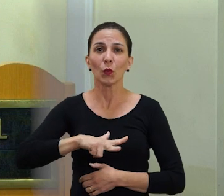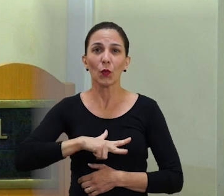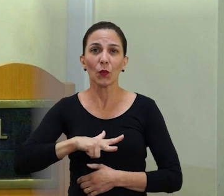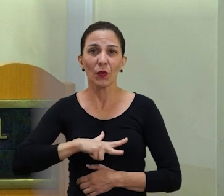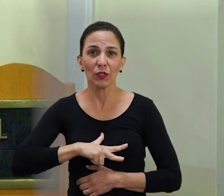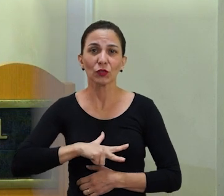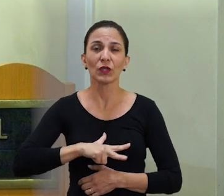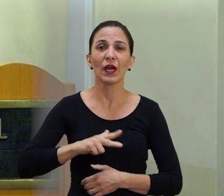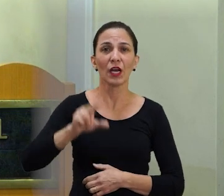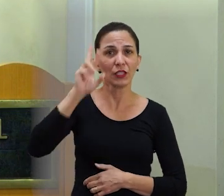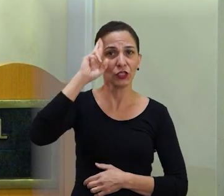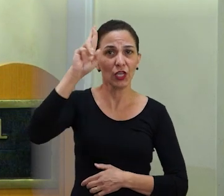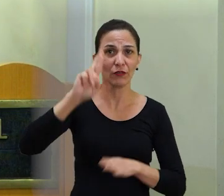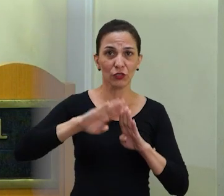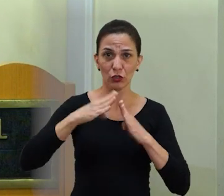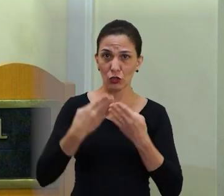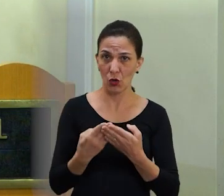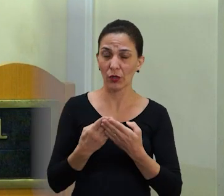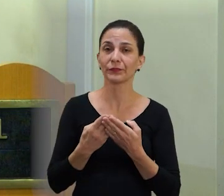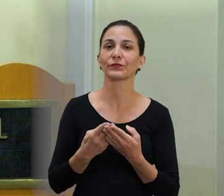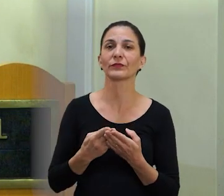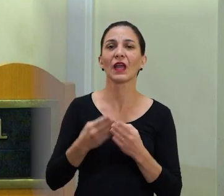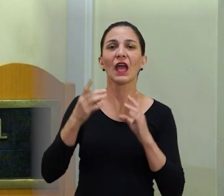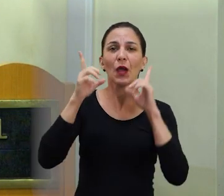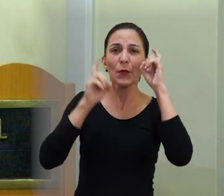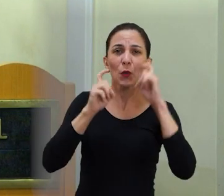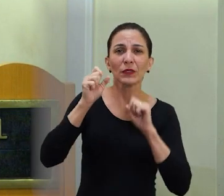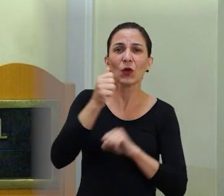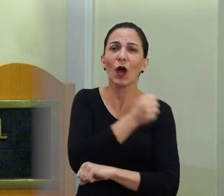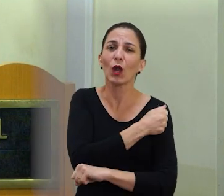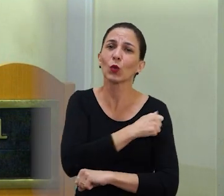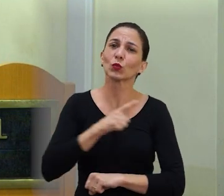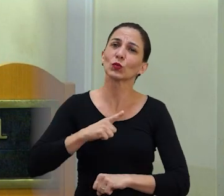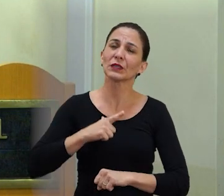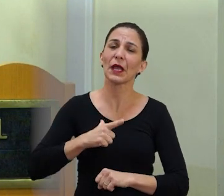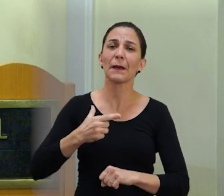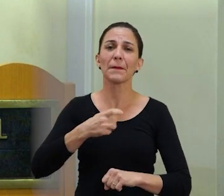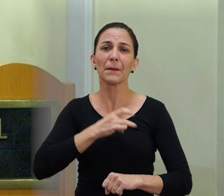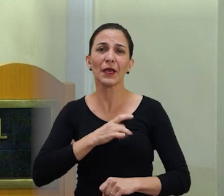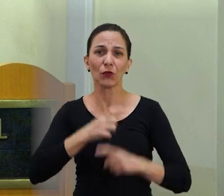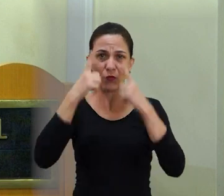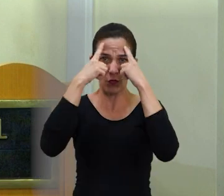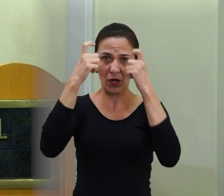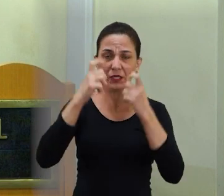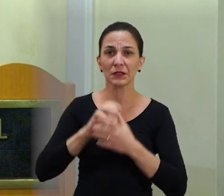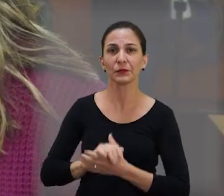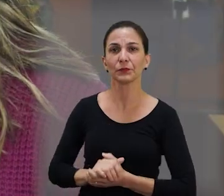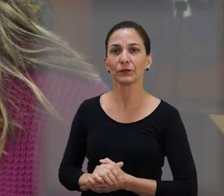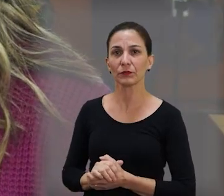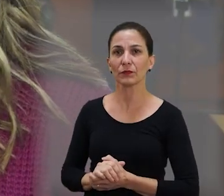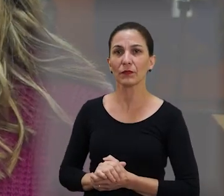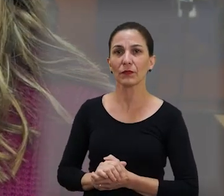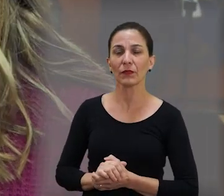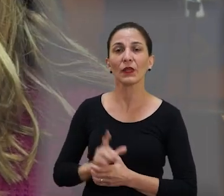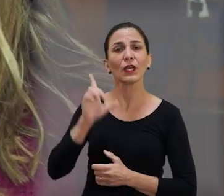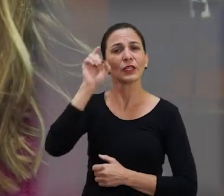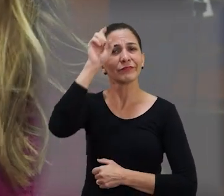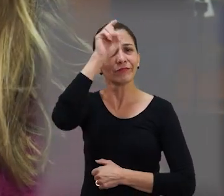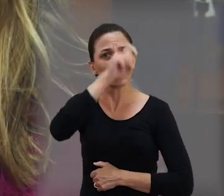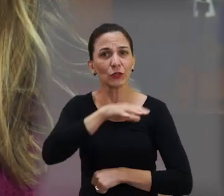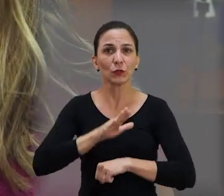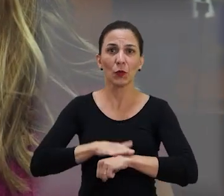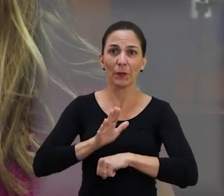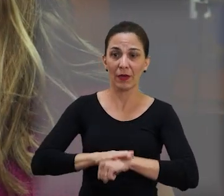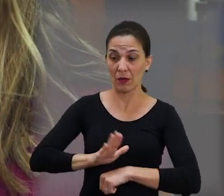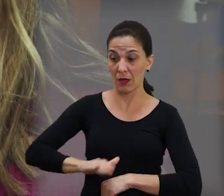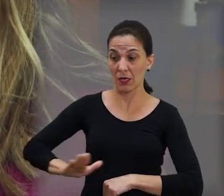privada ela relata que os alunos estão preocupados com o risco de que ocorra algum caso de violência a situação tá muito difícil